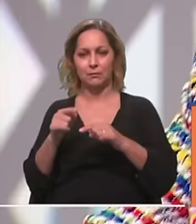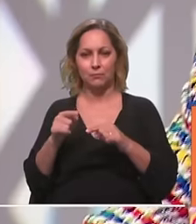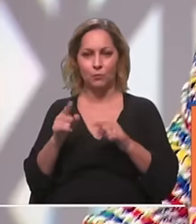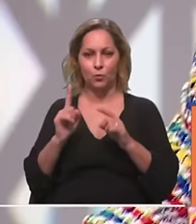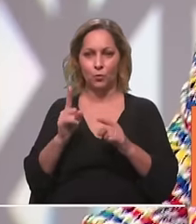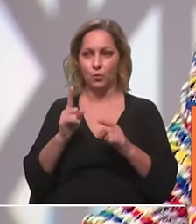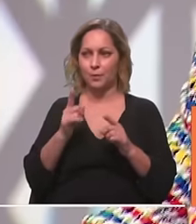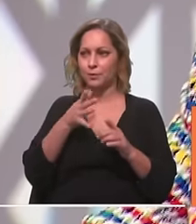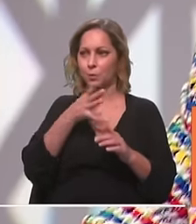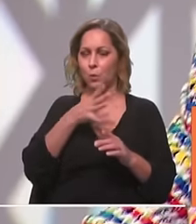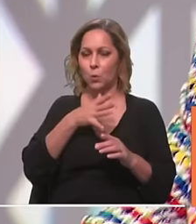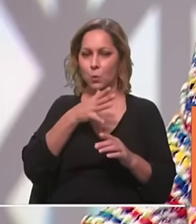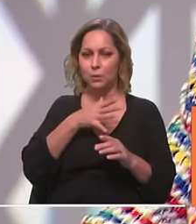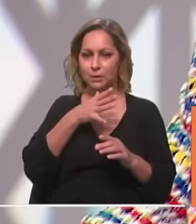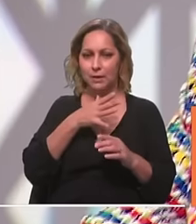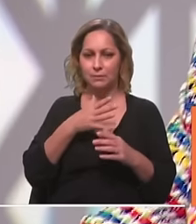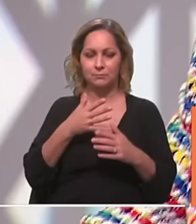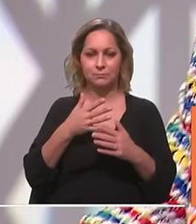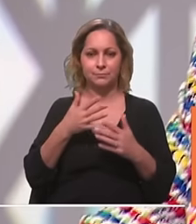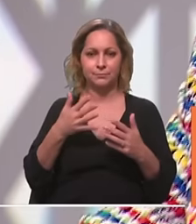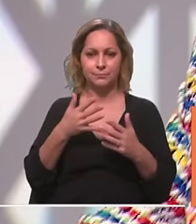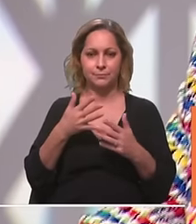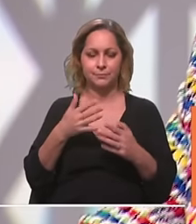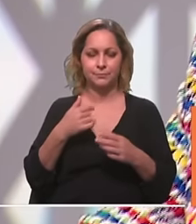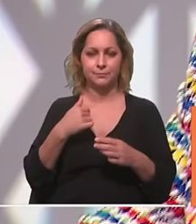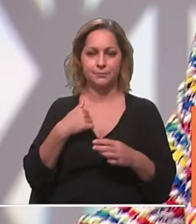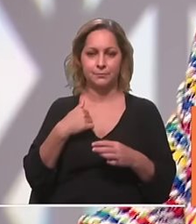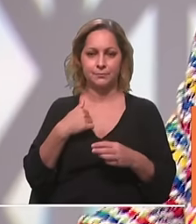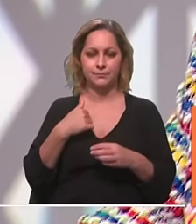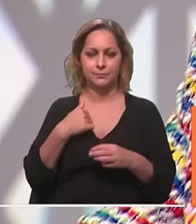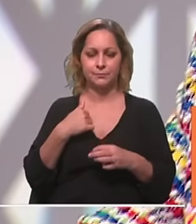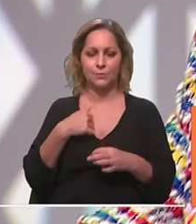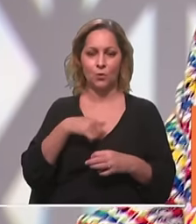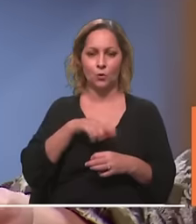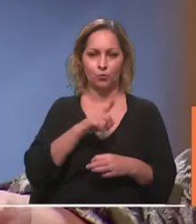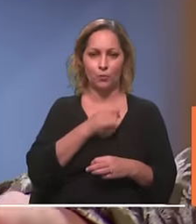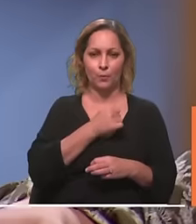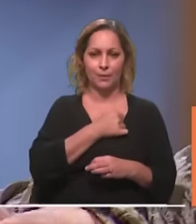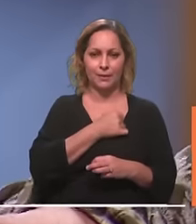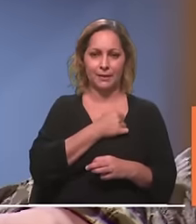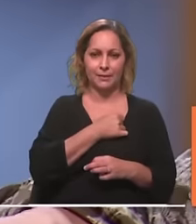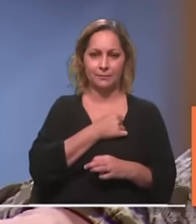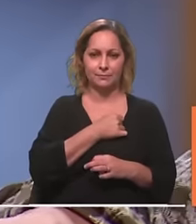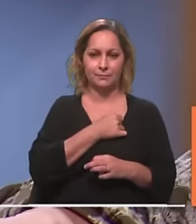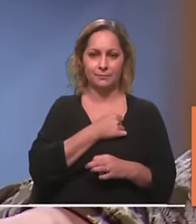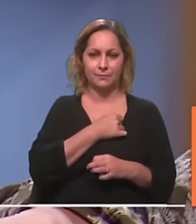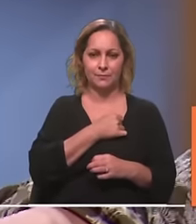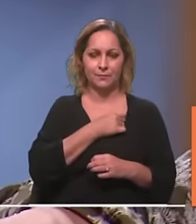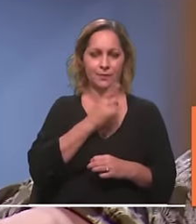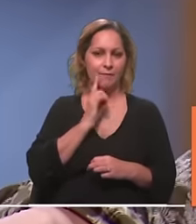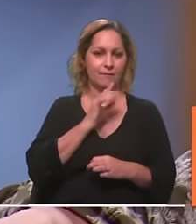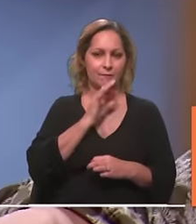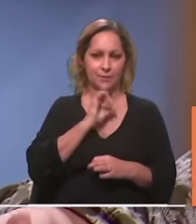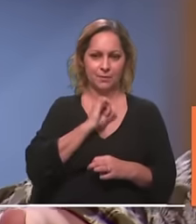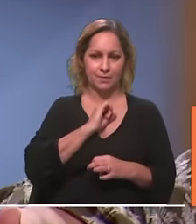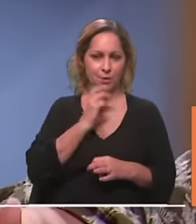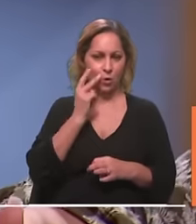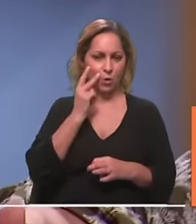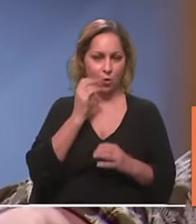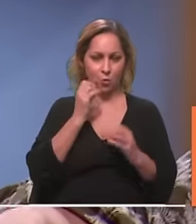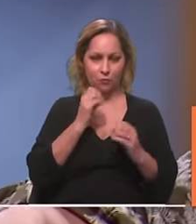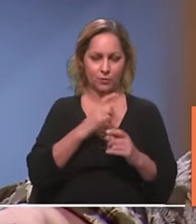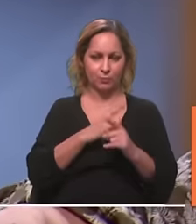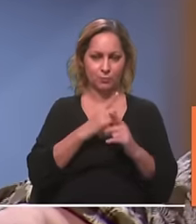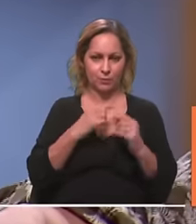a contar tudo o que é que está a passar cá fora e não sei que que e eu vou para casa não fui ver a minha filha Beatriz porque era de noite